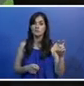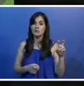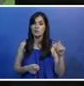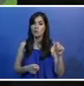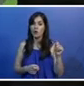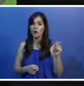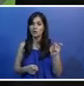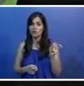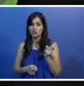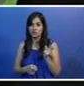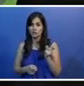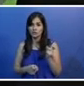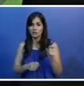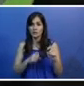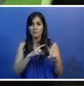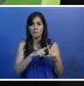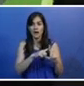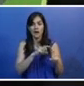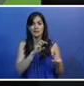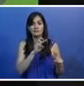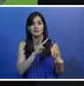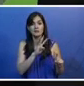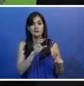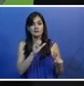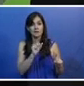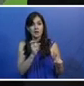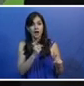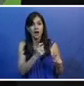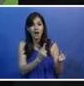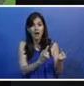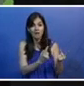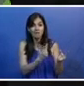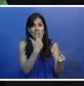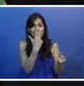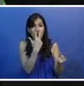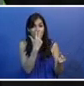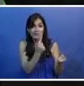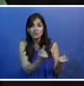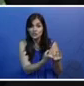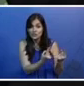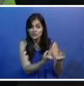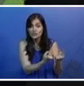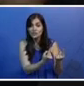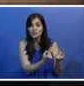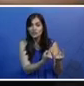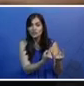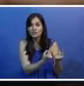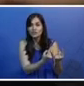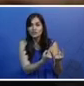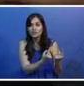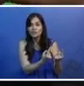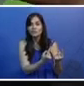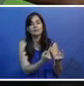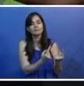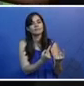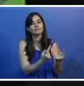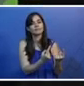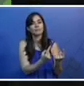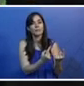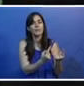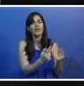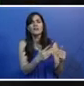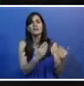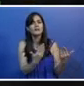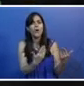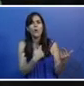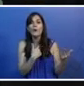5ax mais 3ax. Termos semelhantes, certo? Parte literal é igual. Então, o